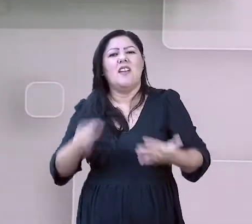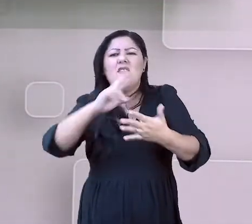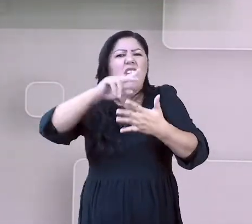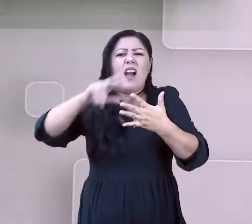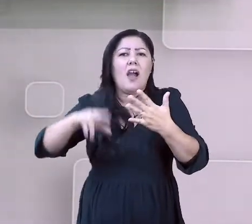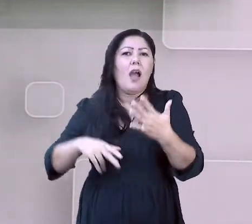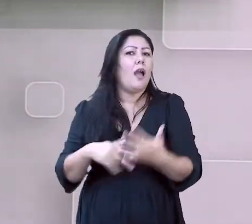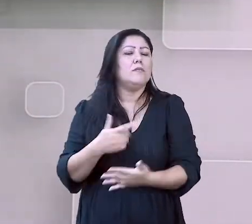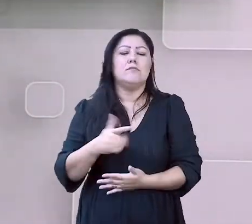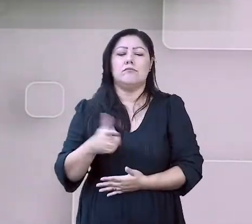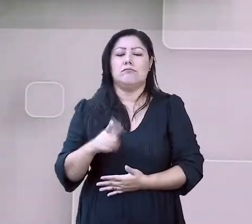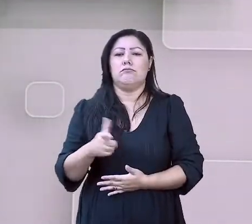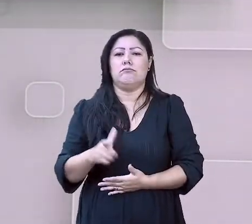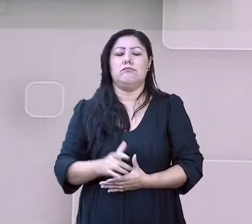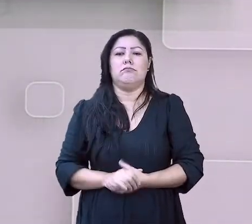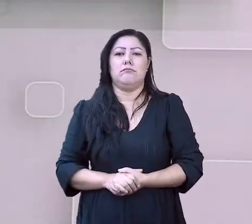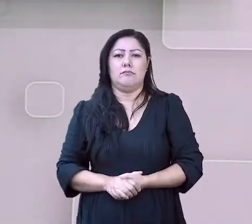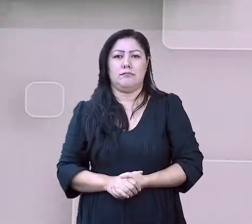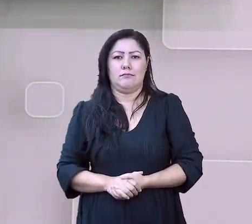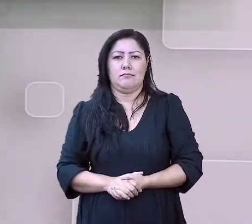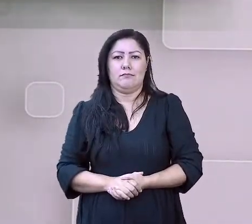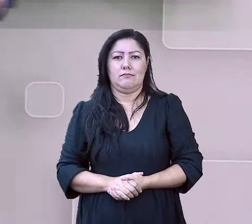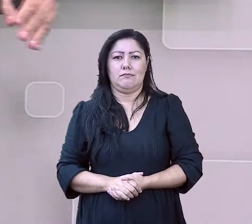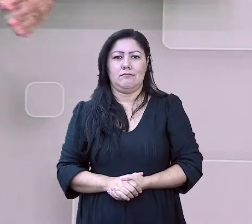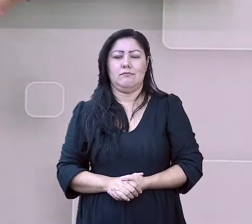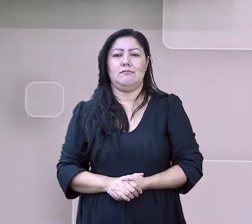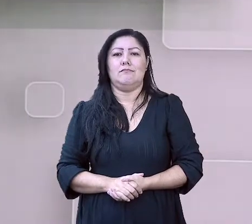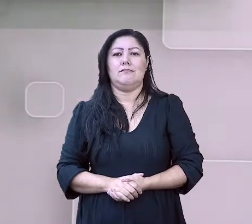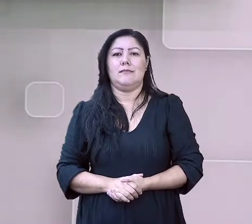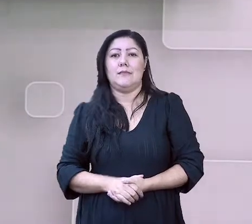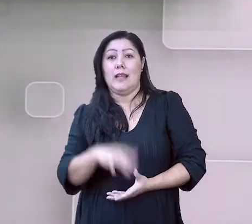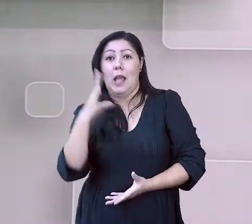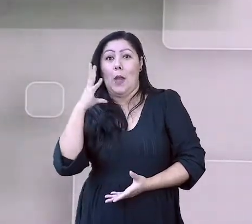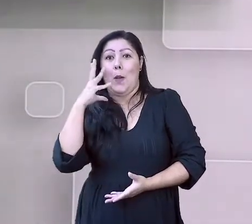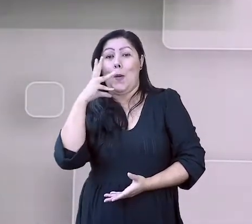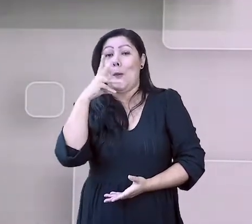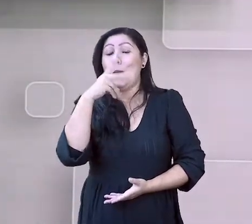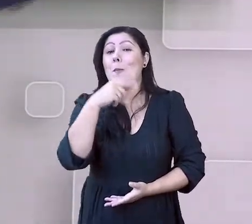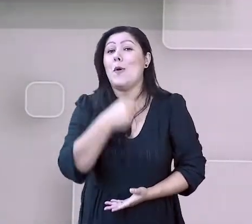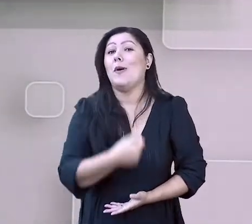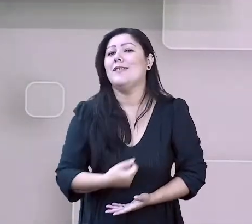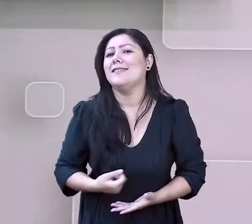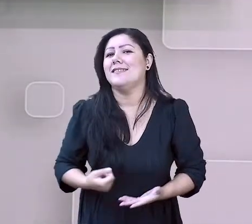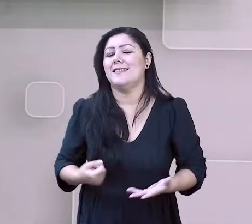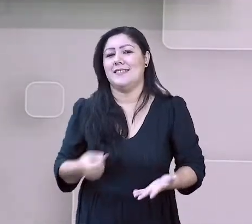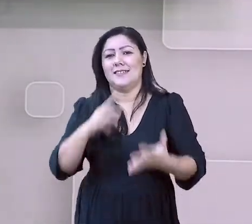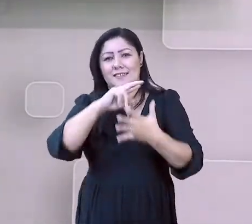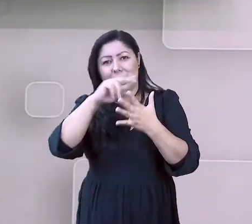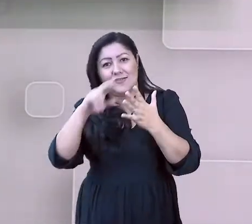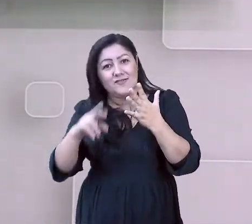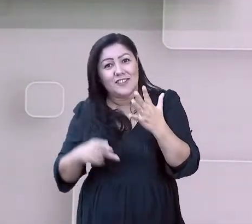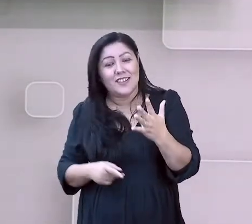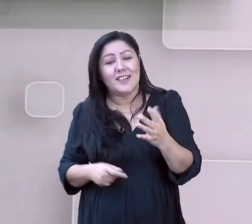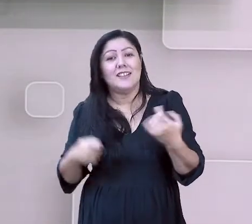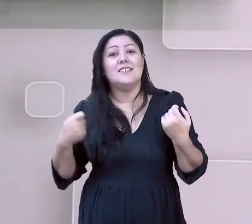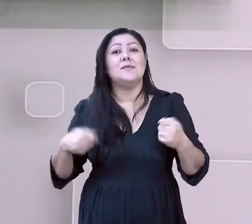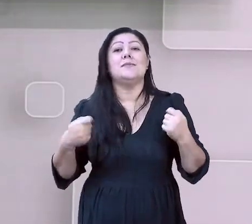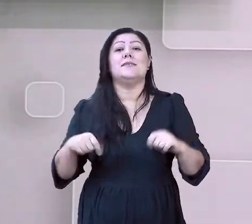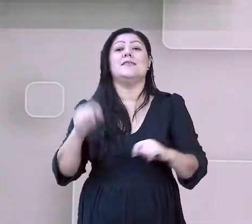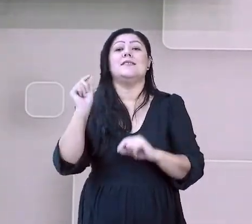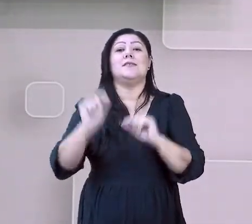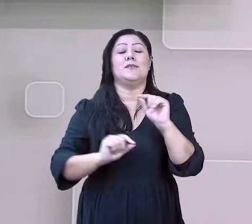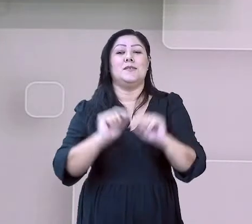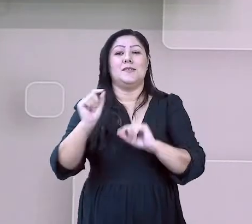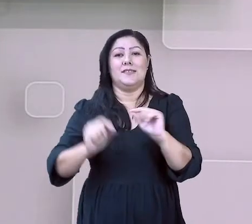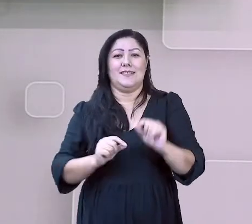variedade. Para você ter exuberância E variedade,